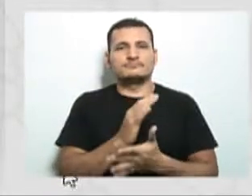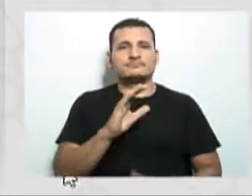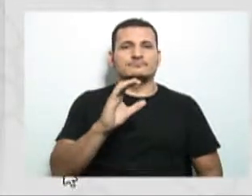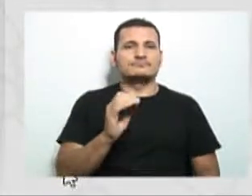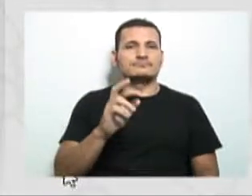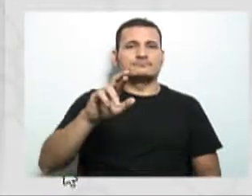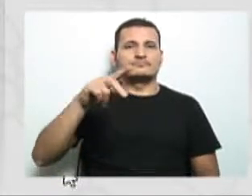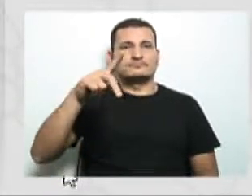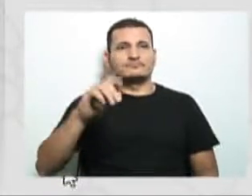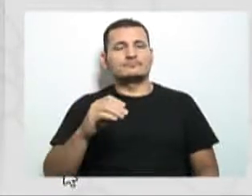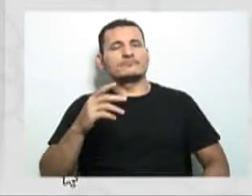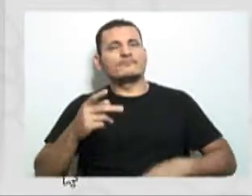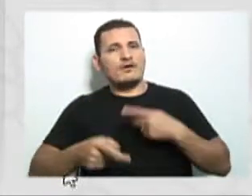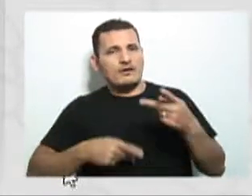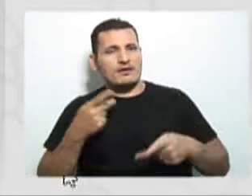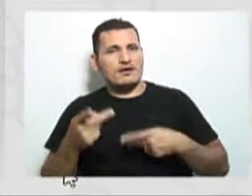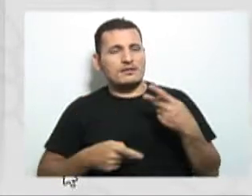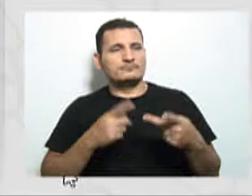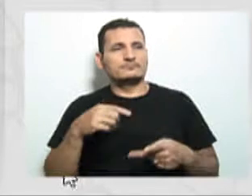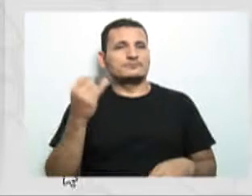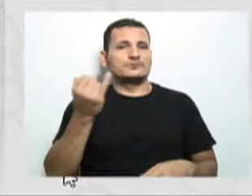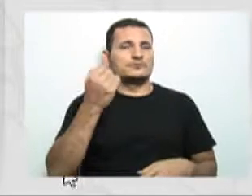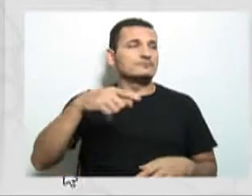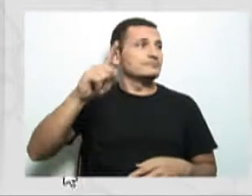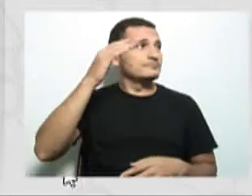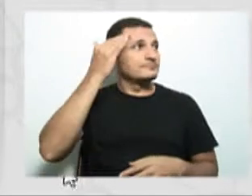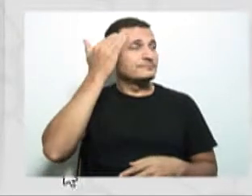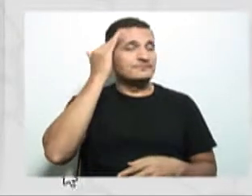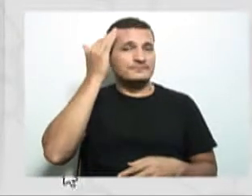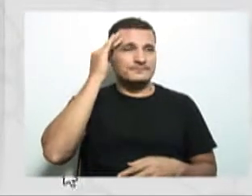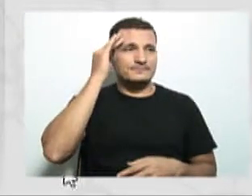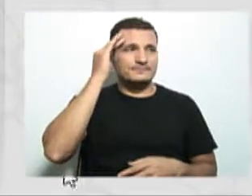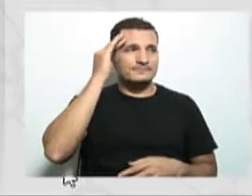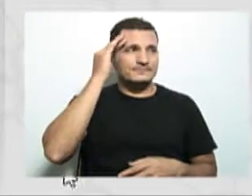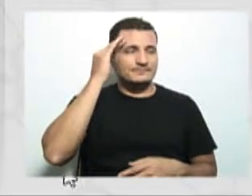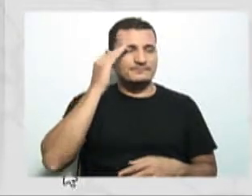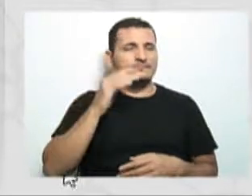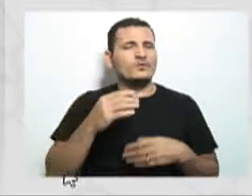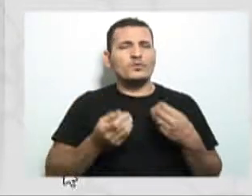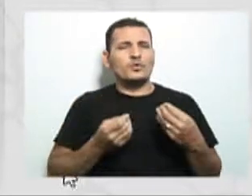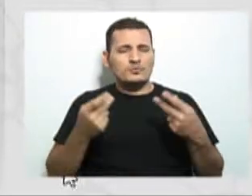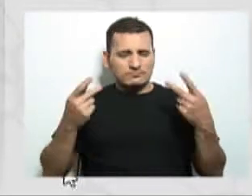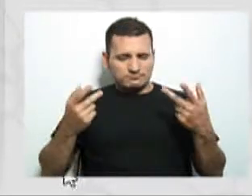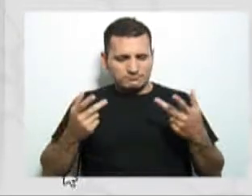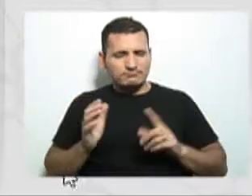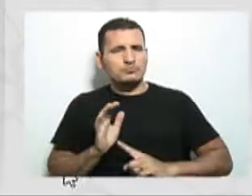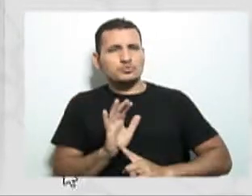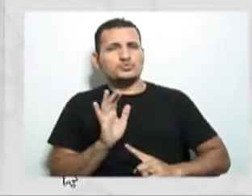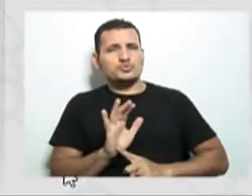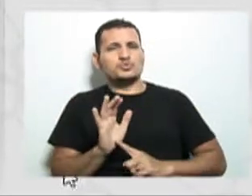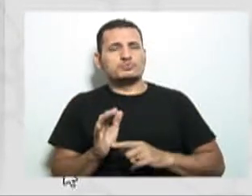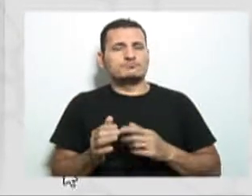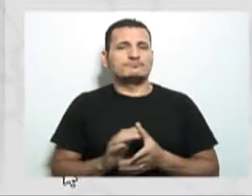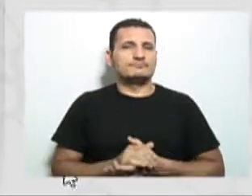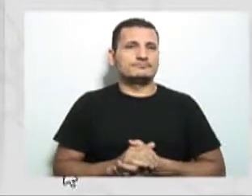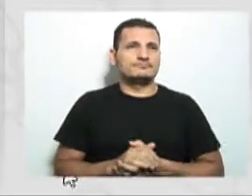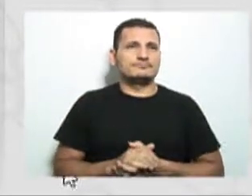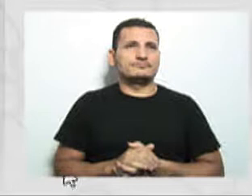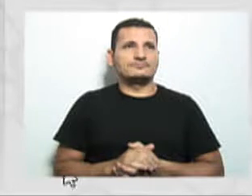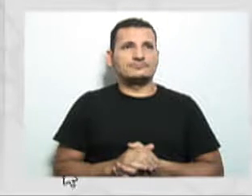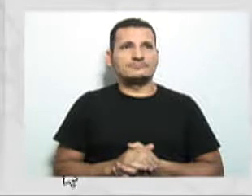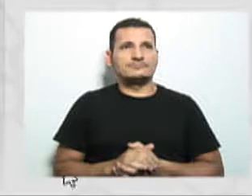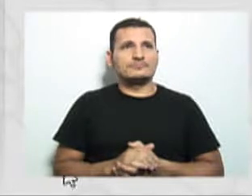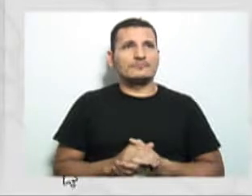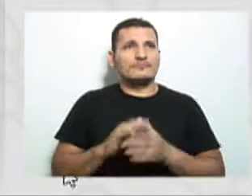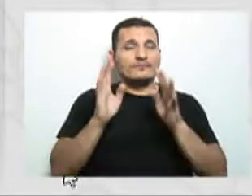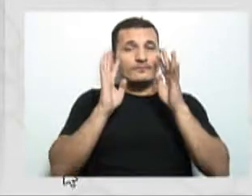Fala. Fundamental para que você possa entender esses sinais não verbais, ok? Prestar